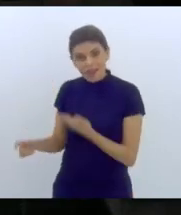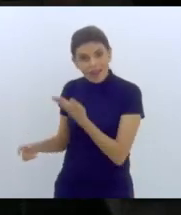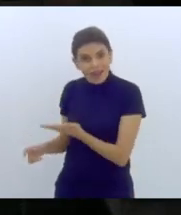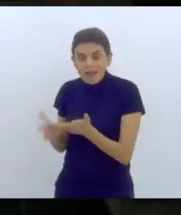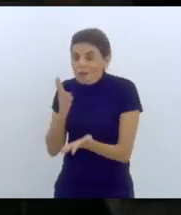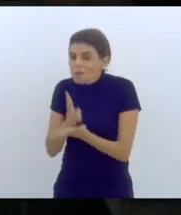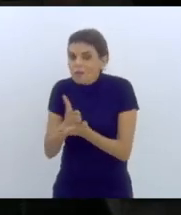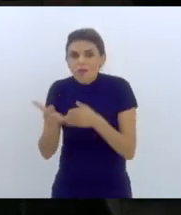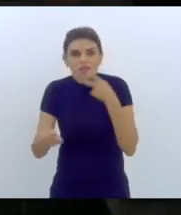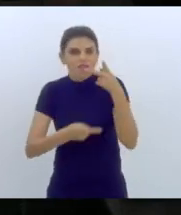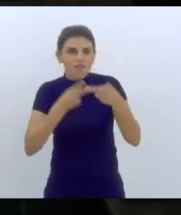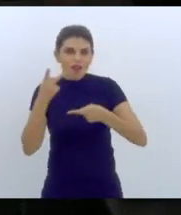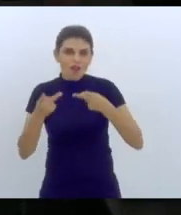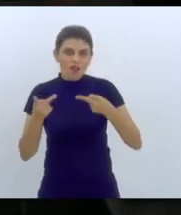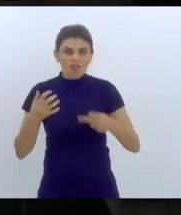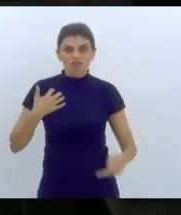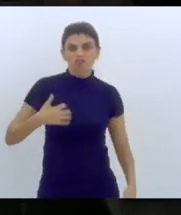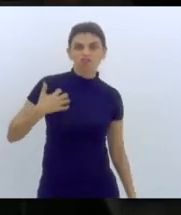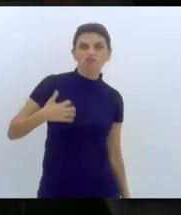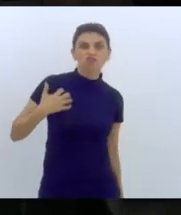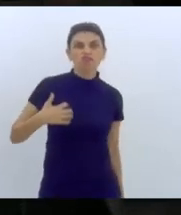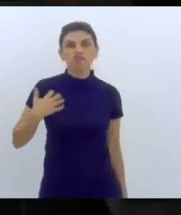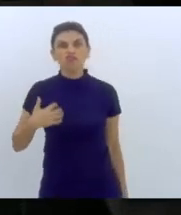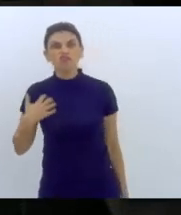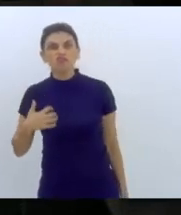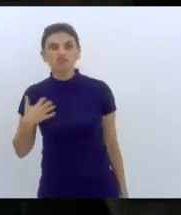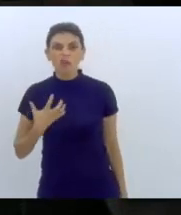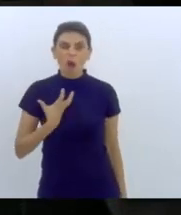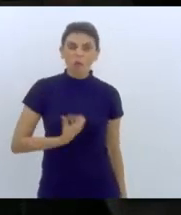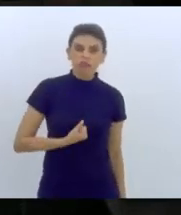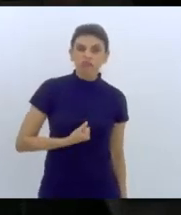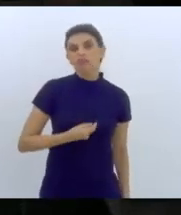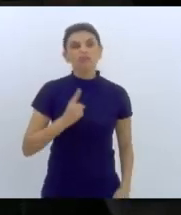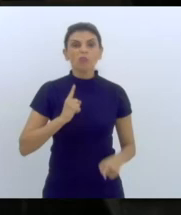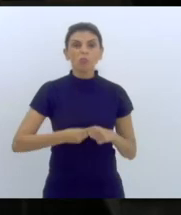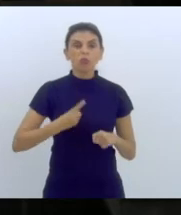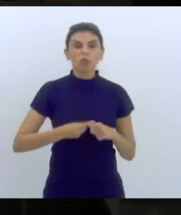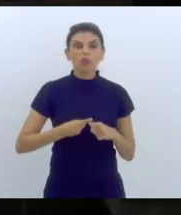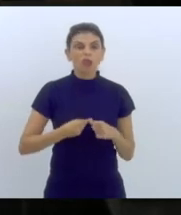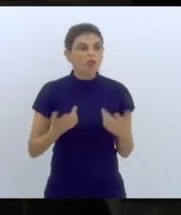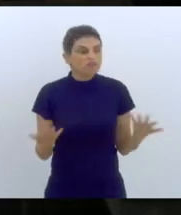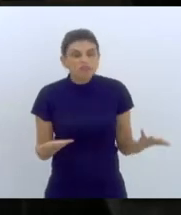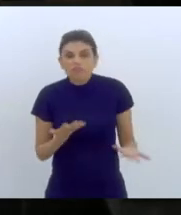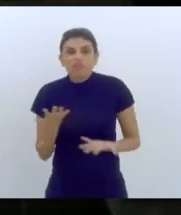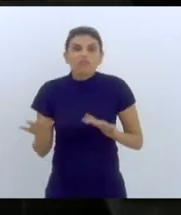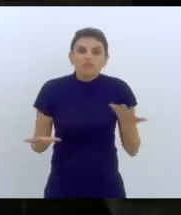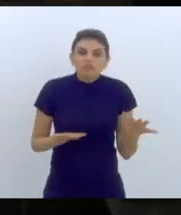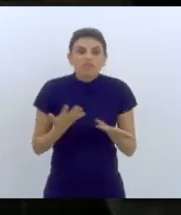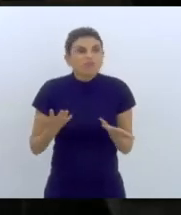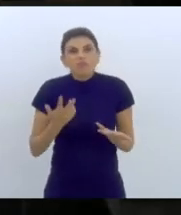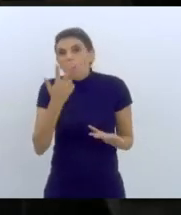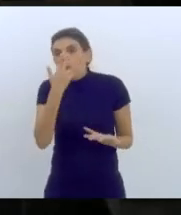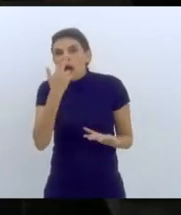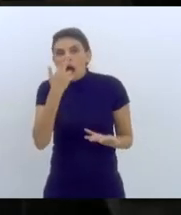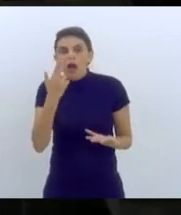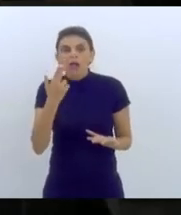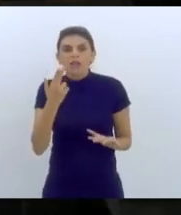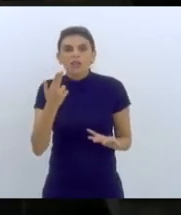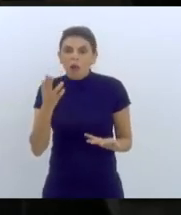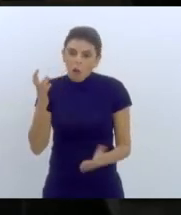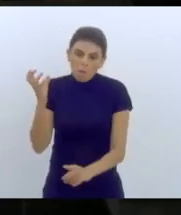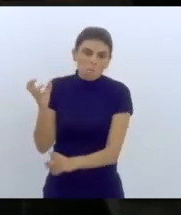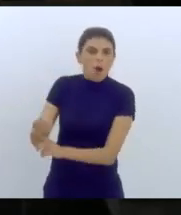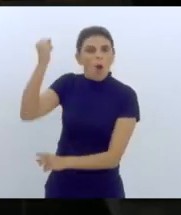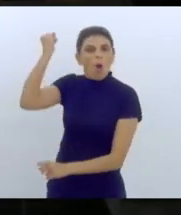Profundamente aborrecido, porque a União foi tisnada, foi